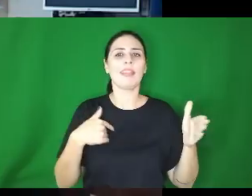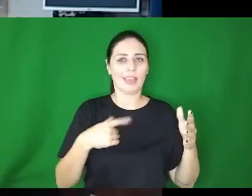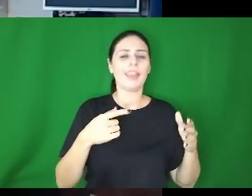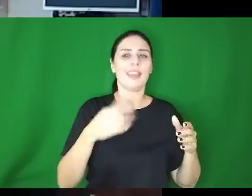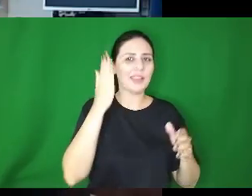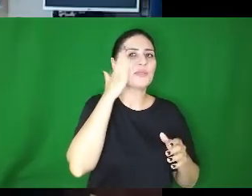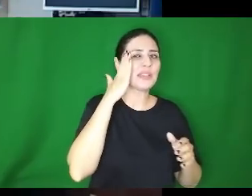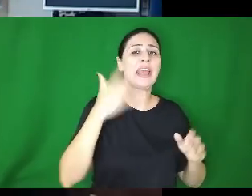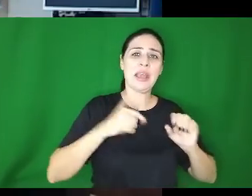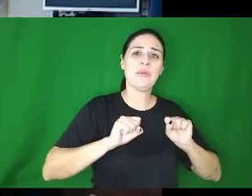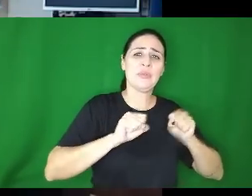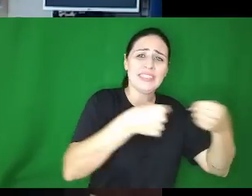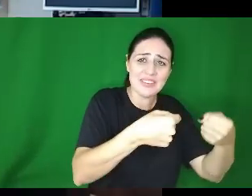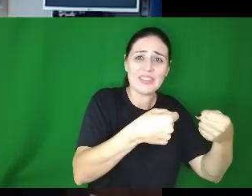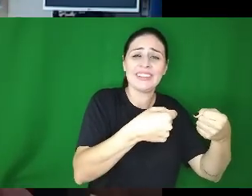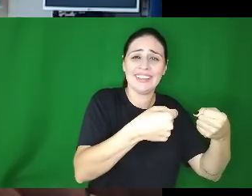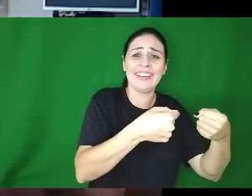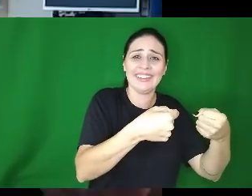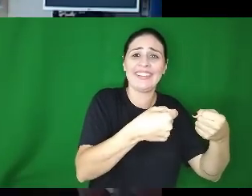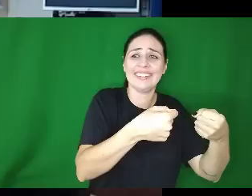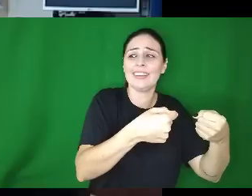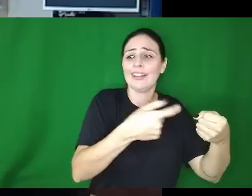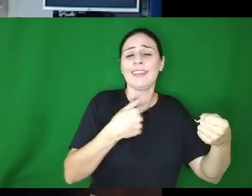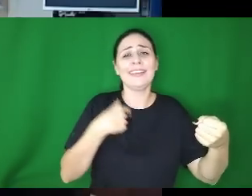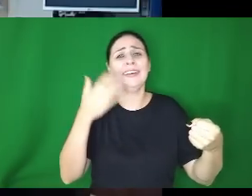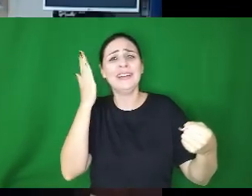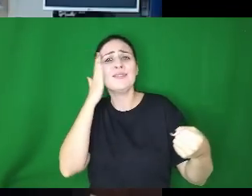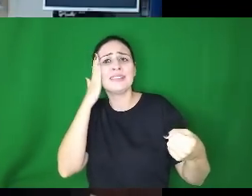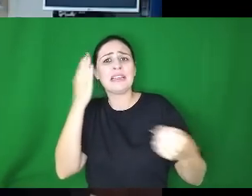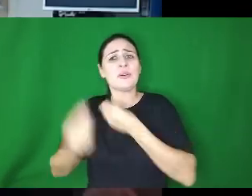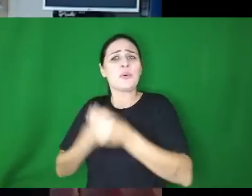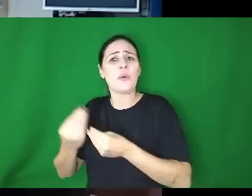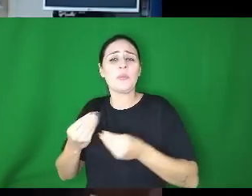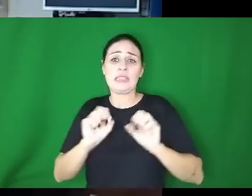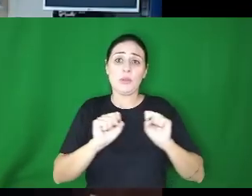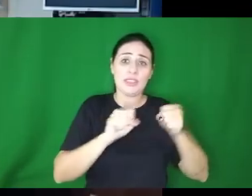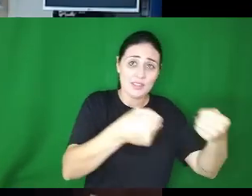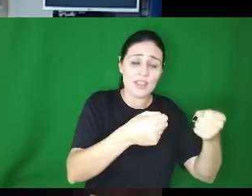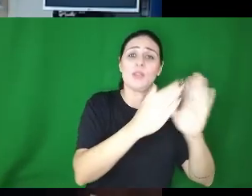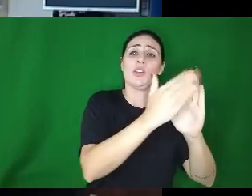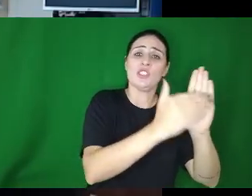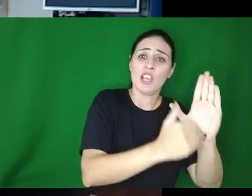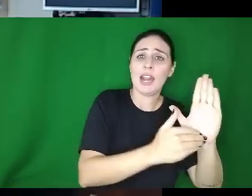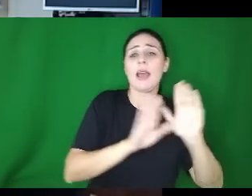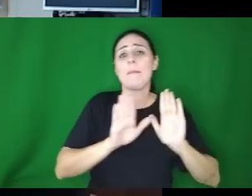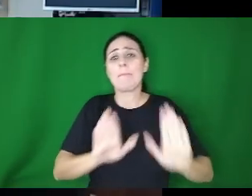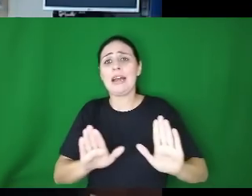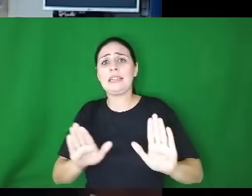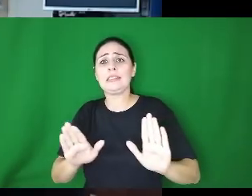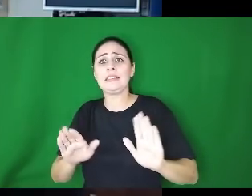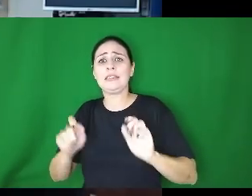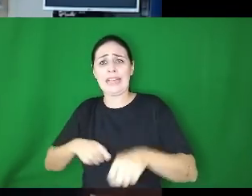dessa priorização, né? Será que isso não vai minimizar demais o que vai ser trabalhado com as crianças e